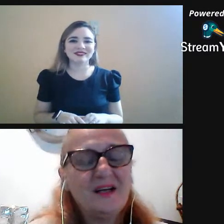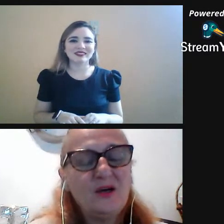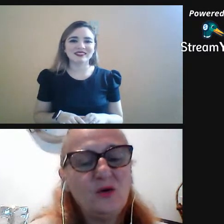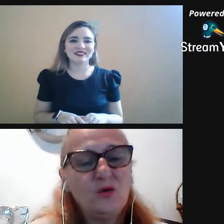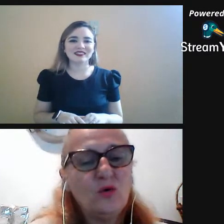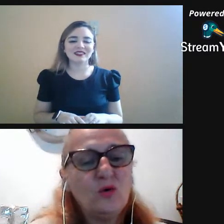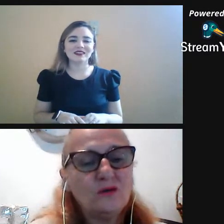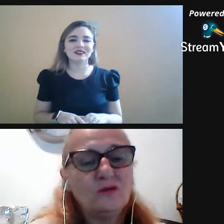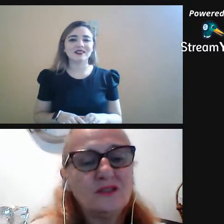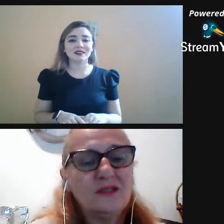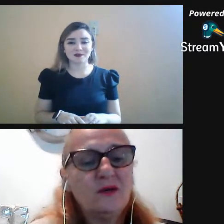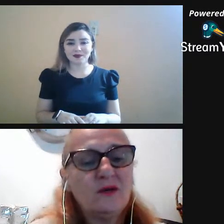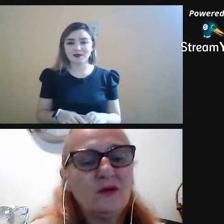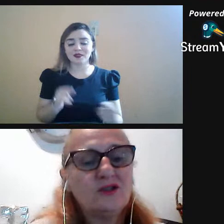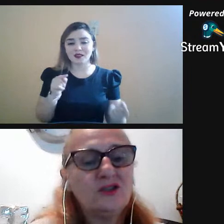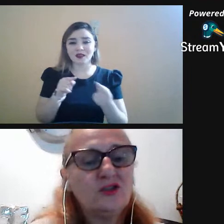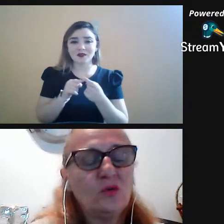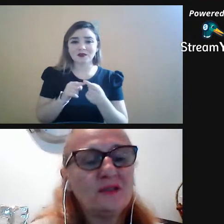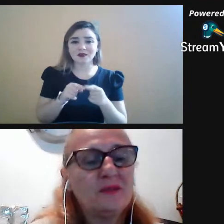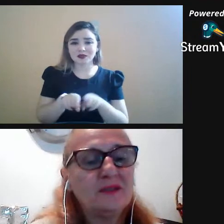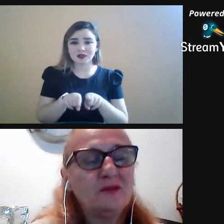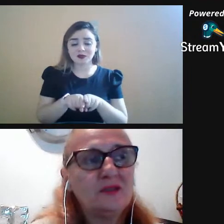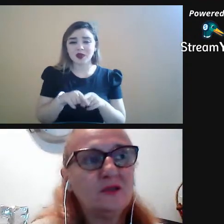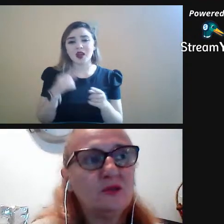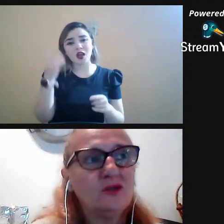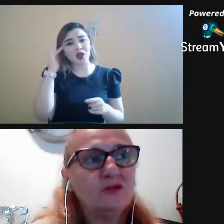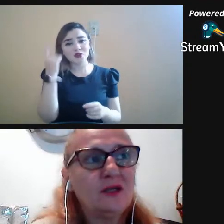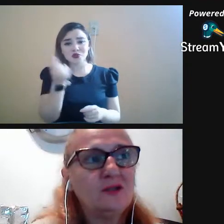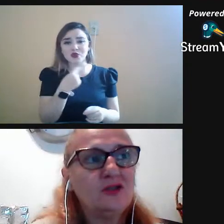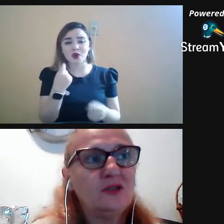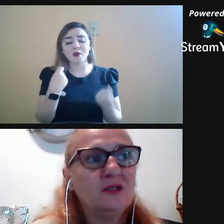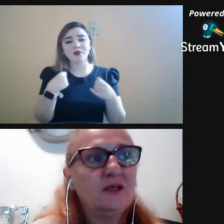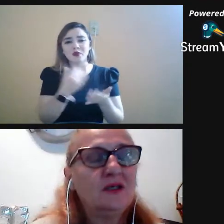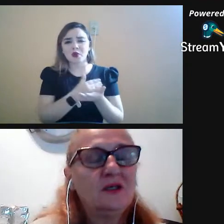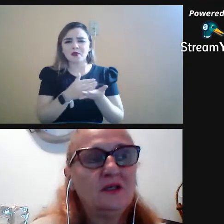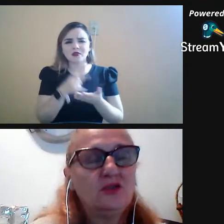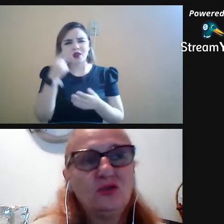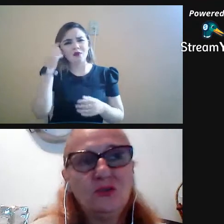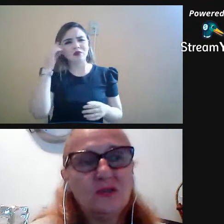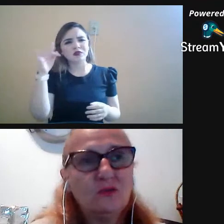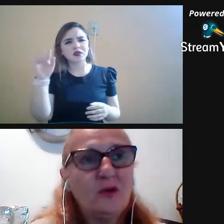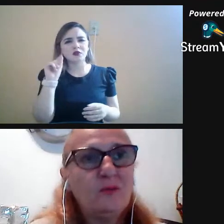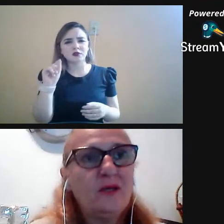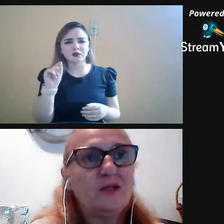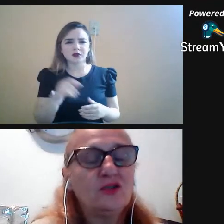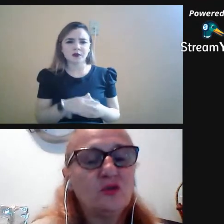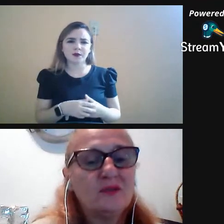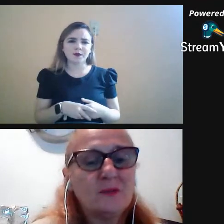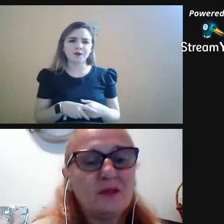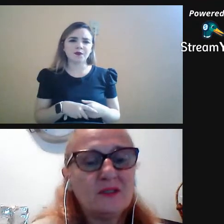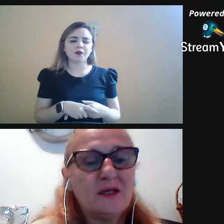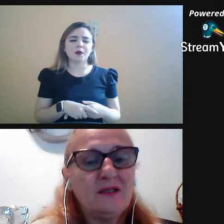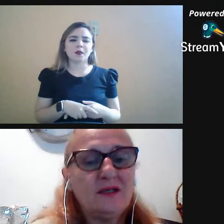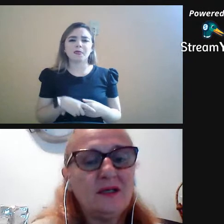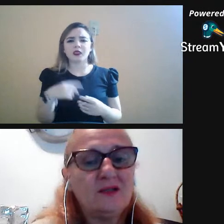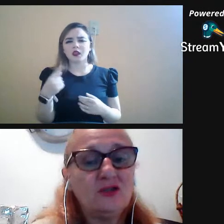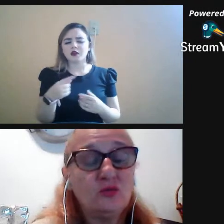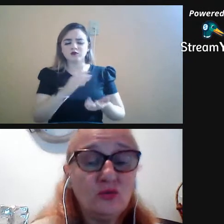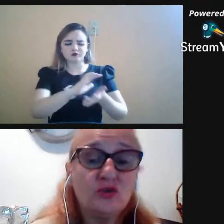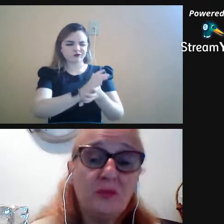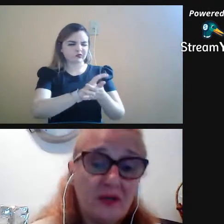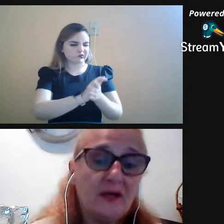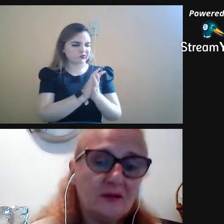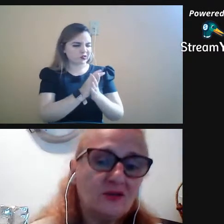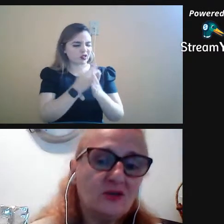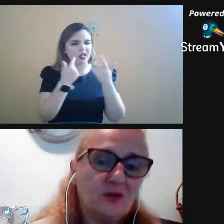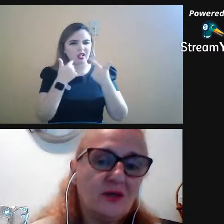Tá. Eu concordo com você, eu acho que a gente tem que começar a pensar o seguinte, quando a gente fala de destruição do meio ambiente, a gente